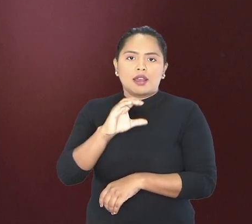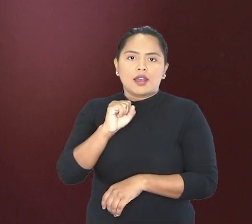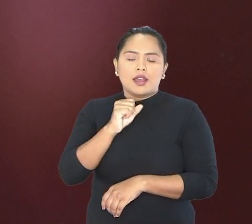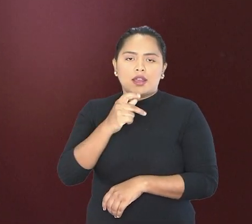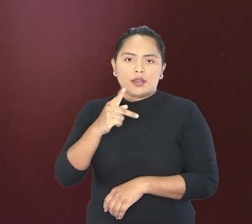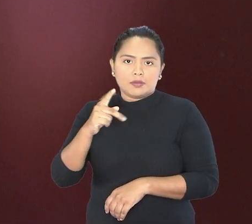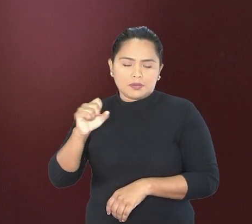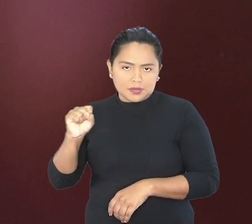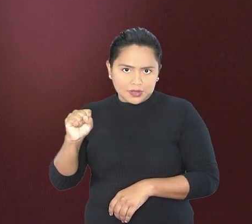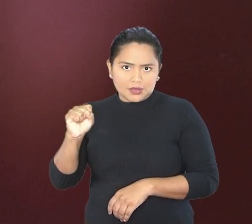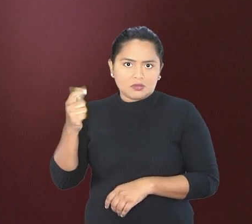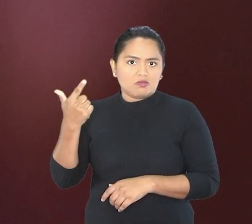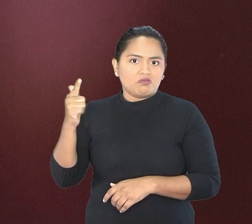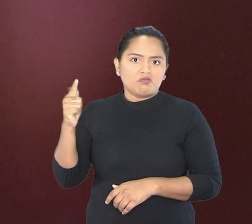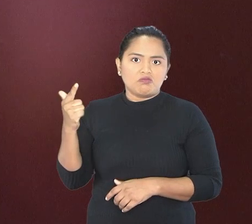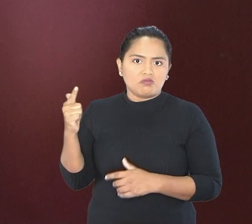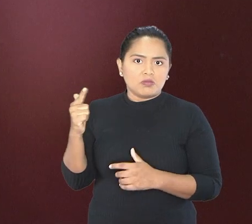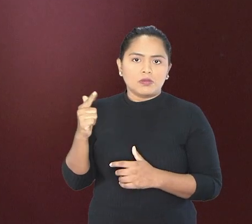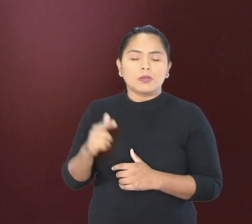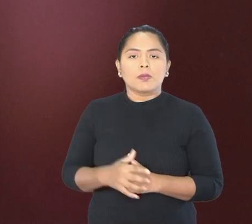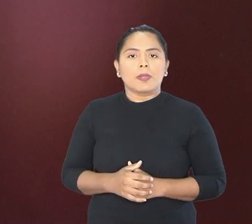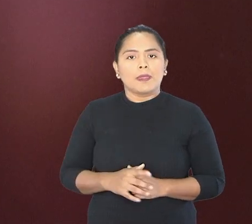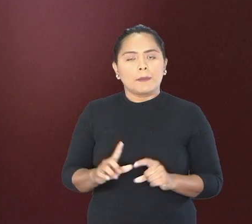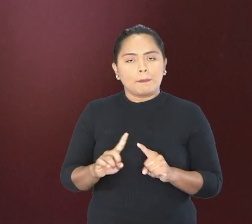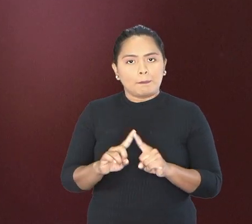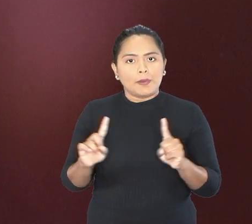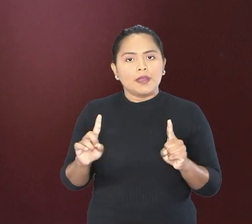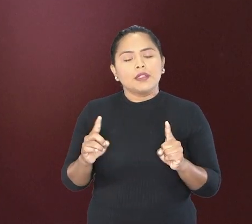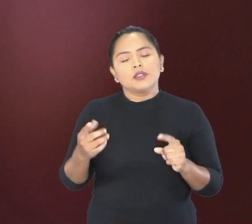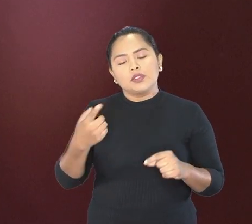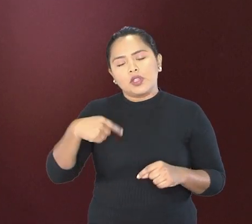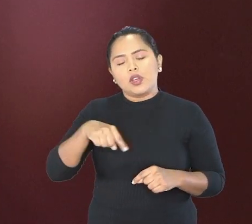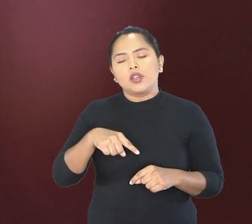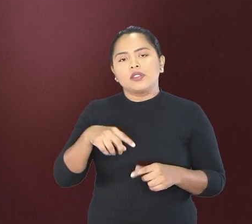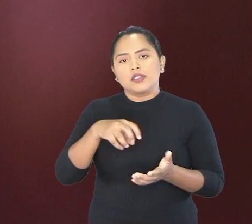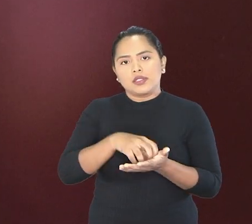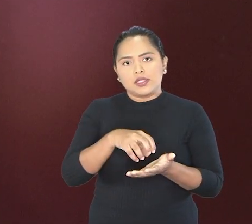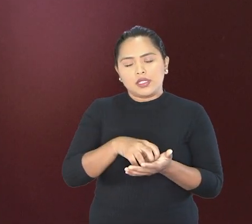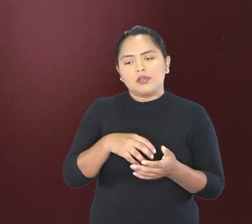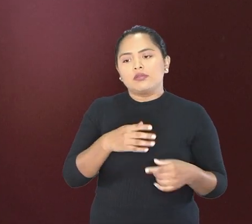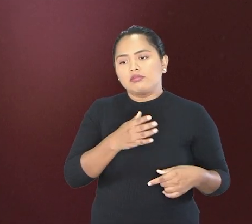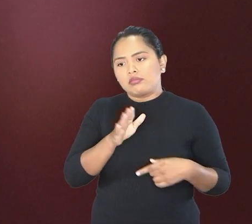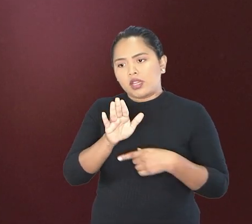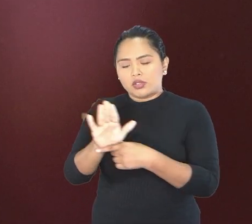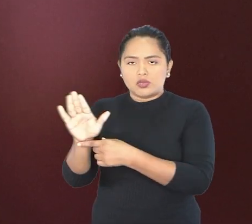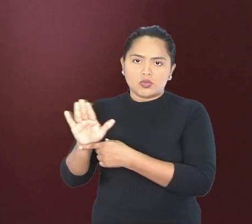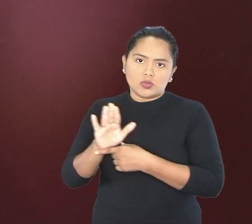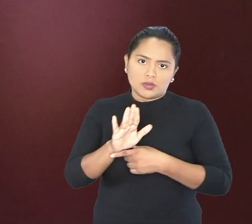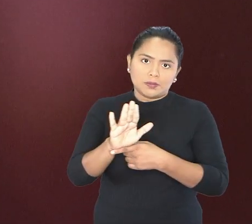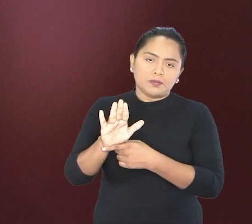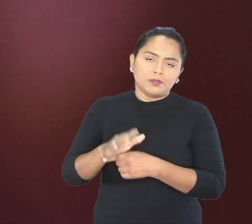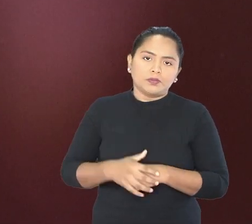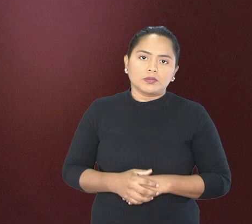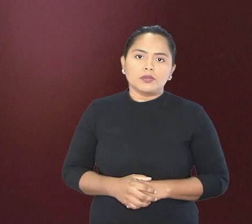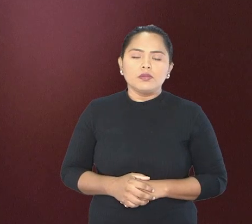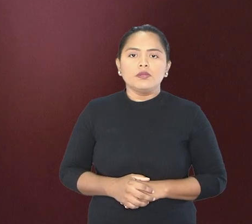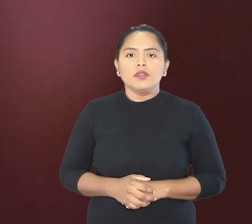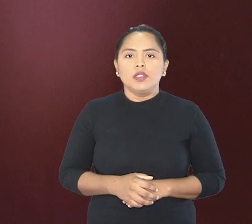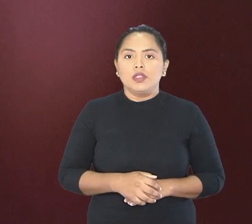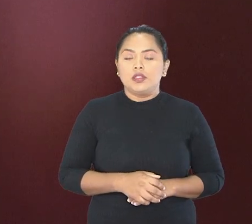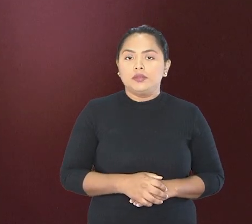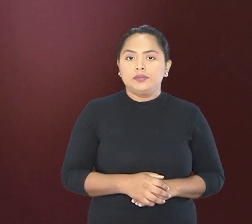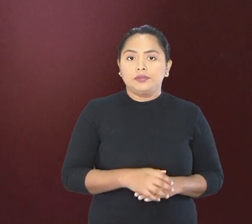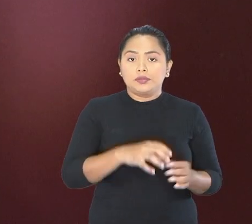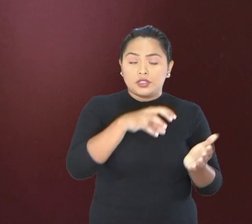sido instrutores, né? E a gente tem auxiliado nesse sentido. Então, para que os servidores ou as unidades